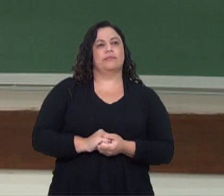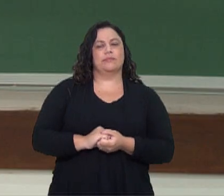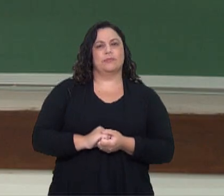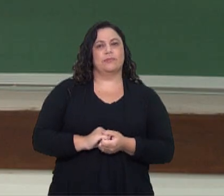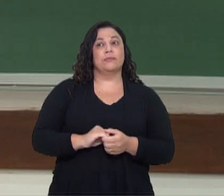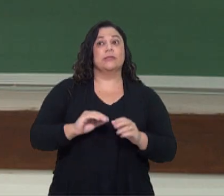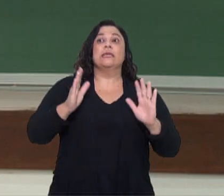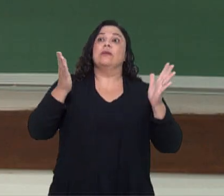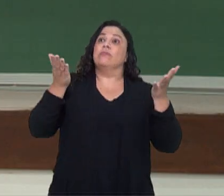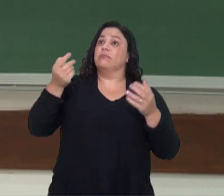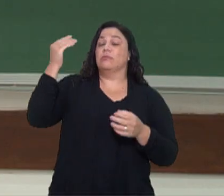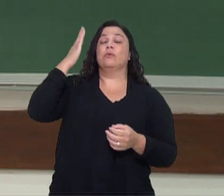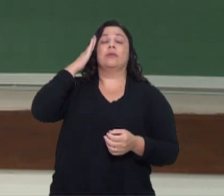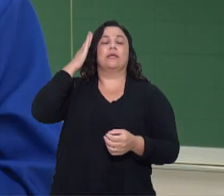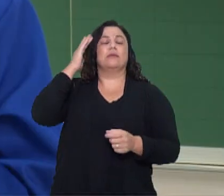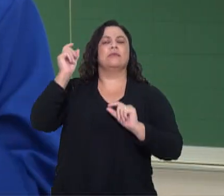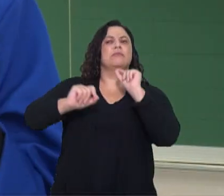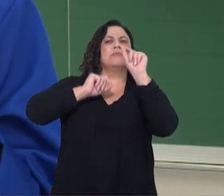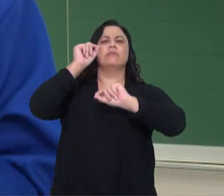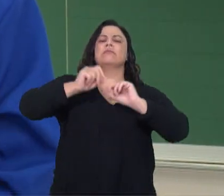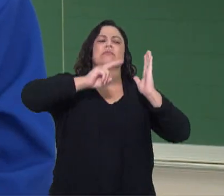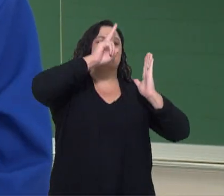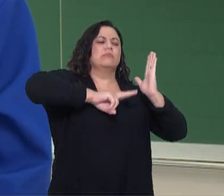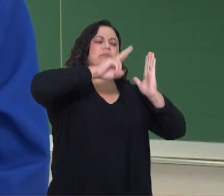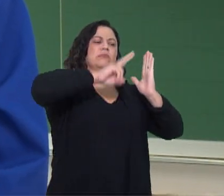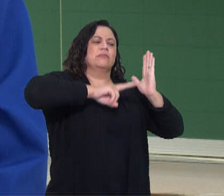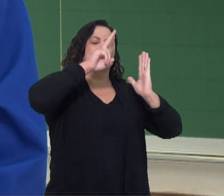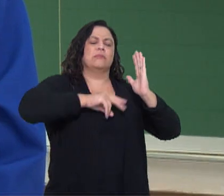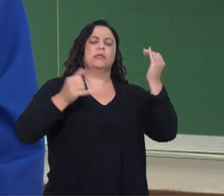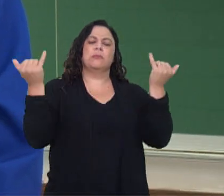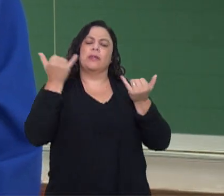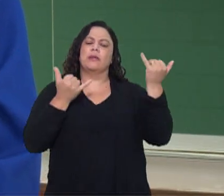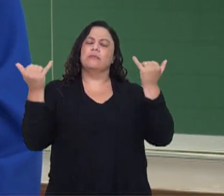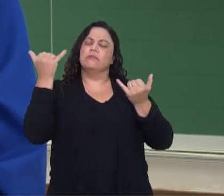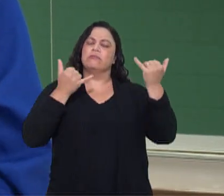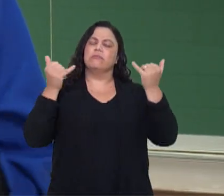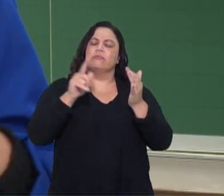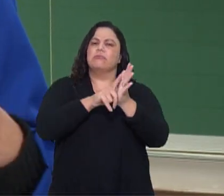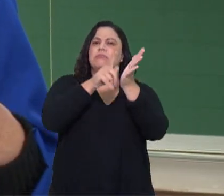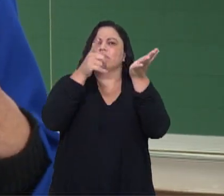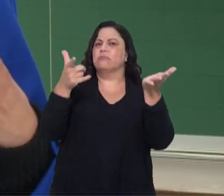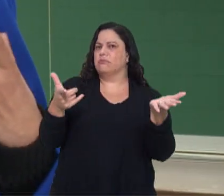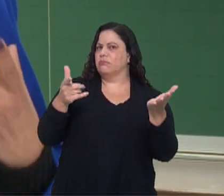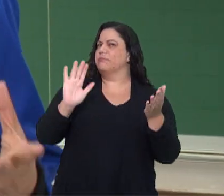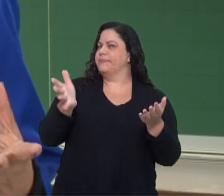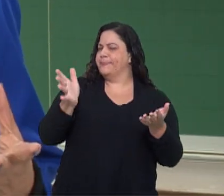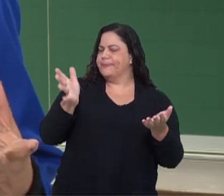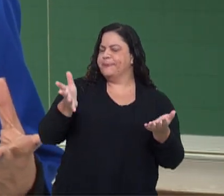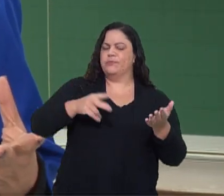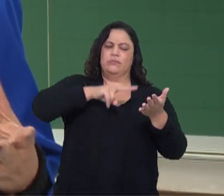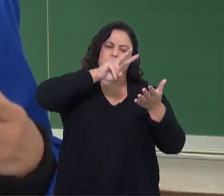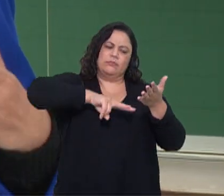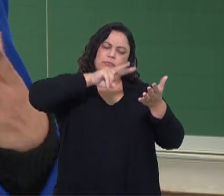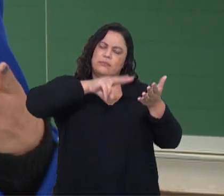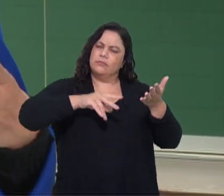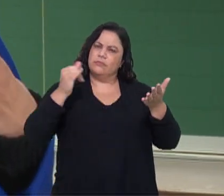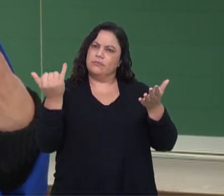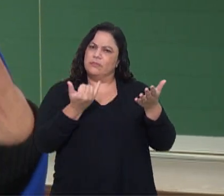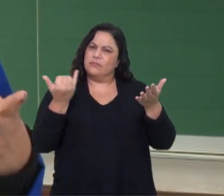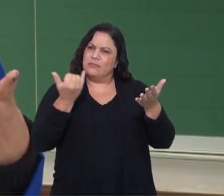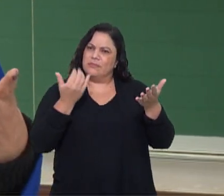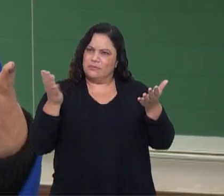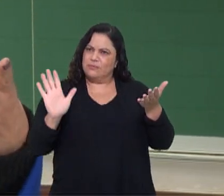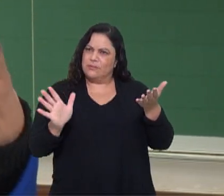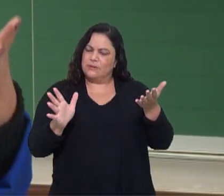Eu quero saber, quem aqui já leu alguma notícia de jornal? Quando eu falo jornal, notícia